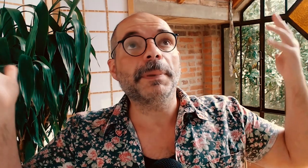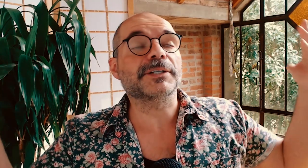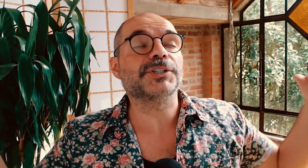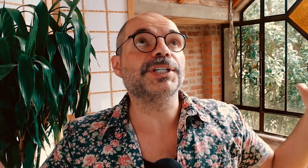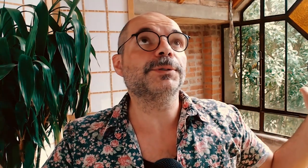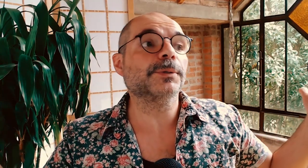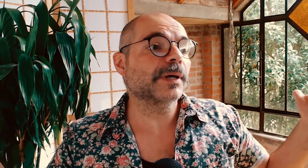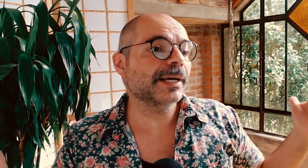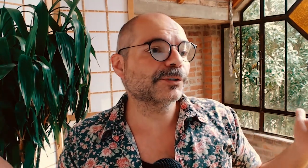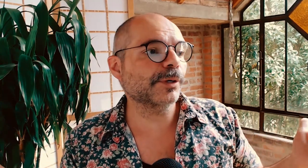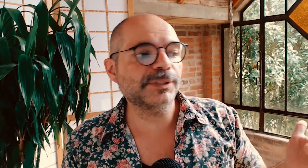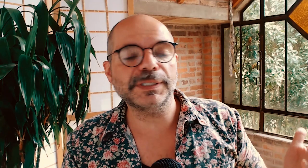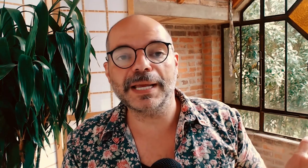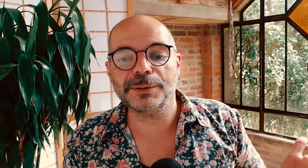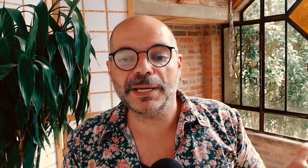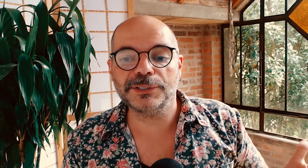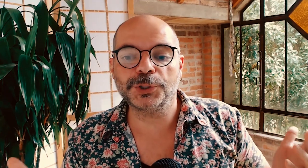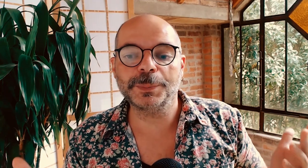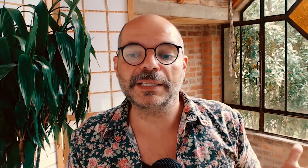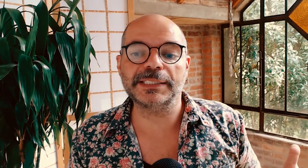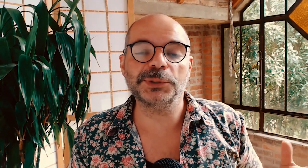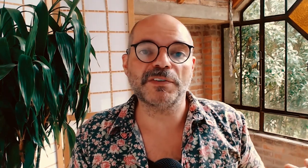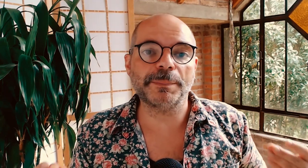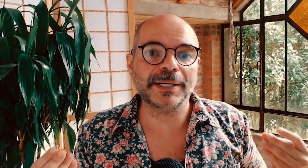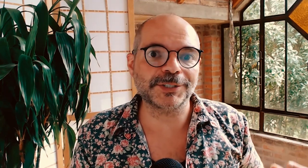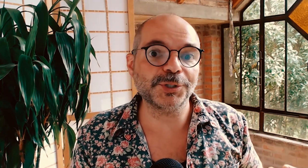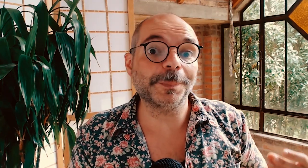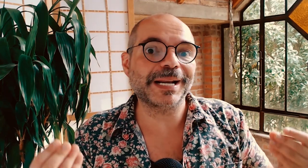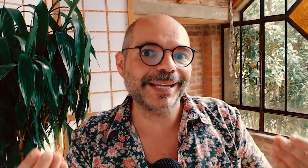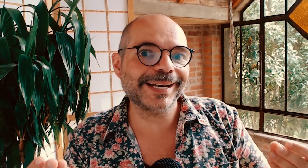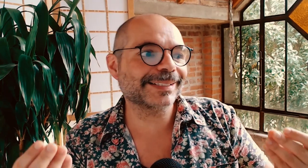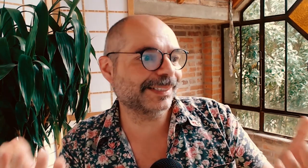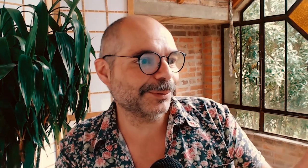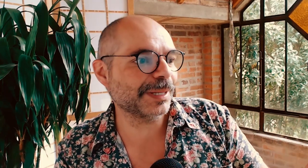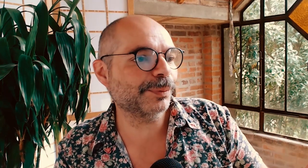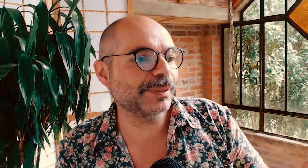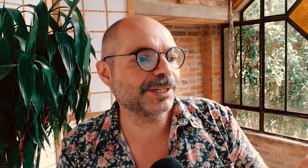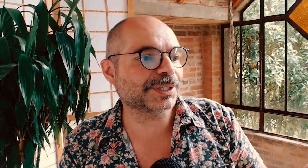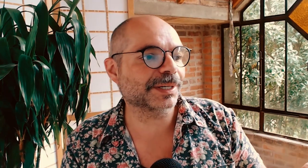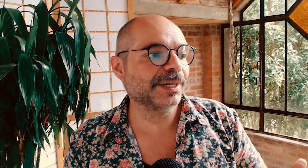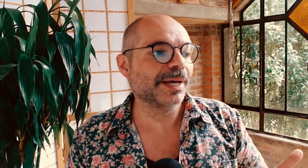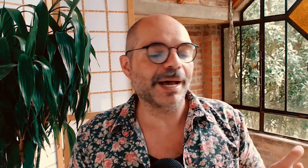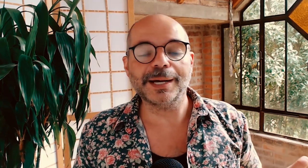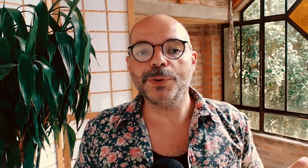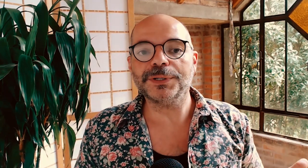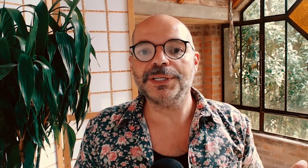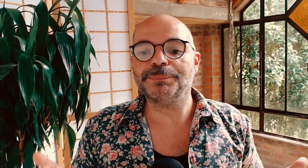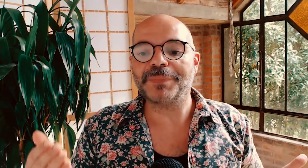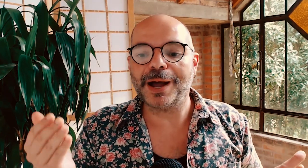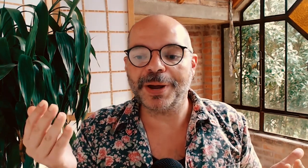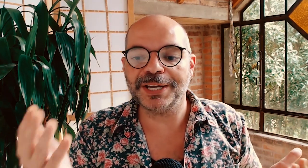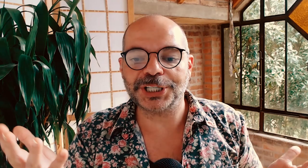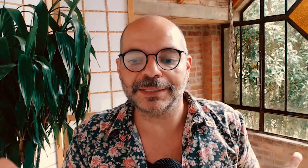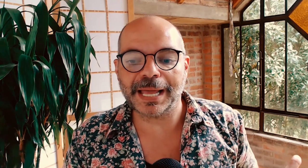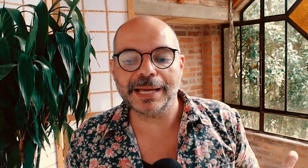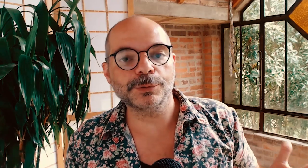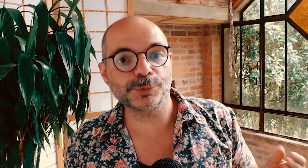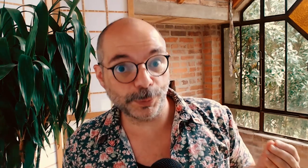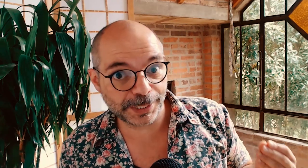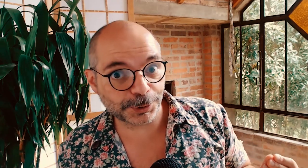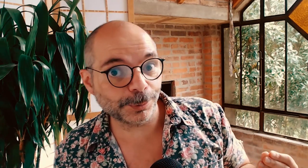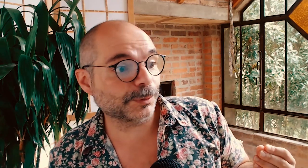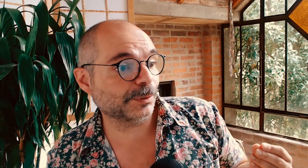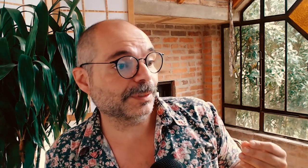Sem partido. Era só um sinal, né, de que o Brasil estava partindo para a negação da política. Acabou que, ao rejeitar